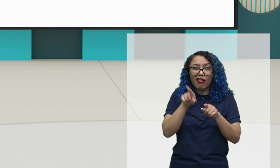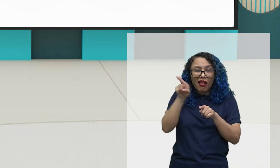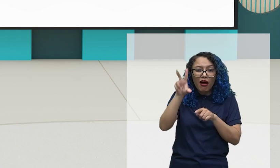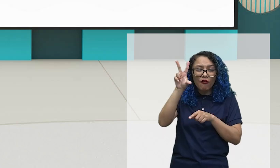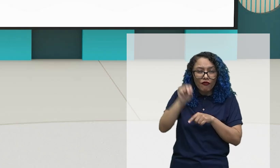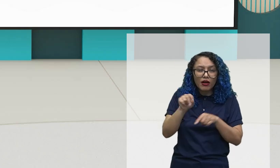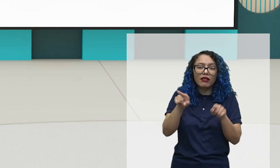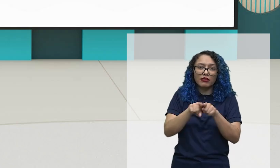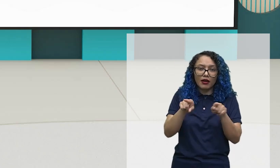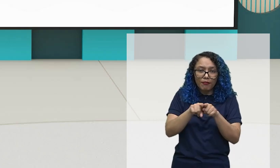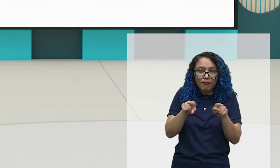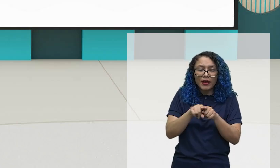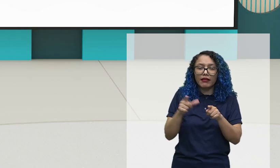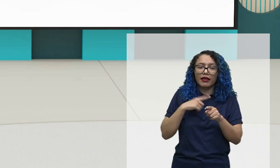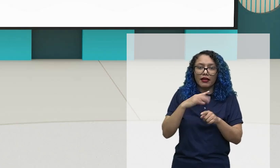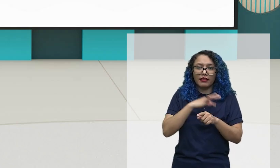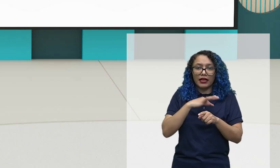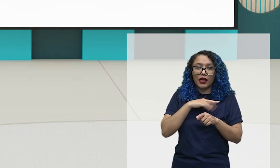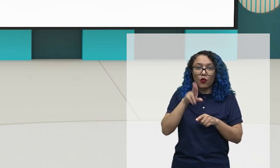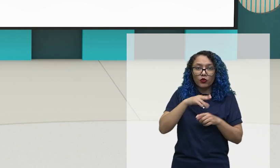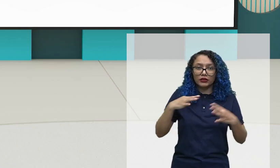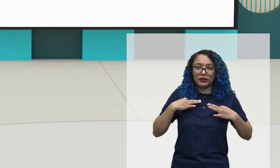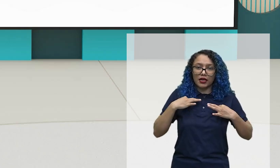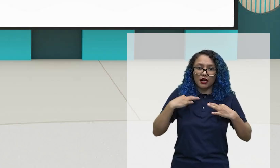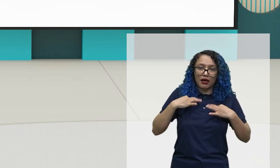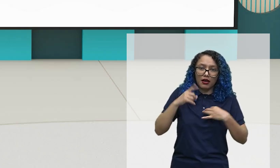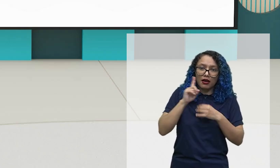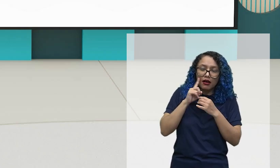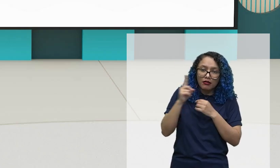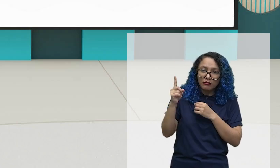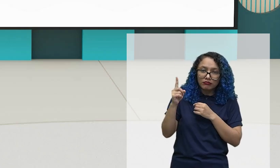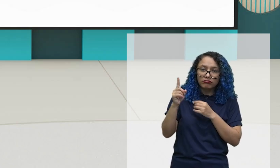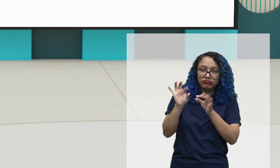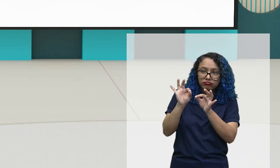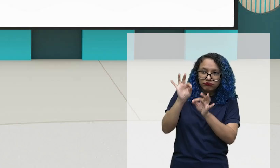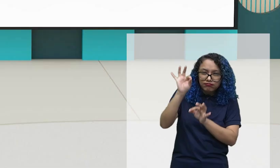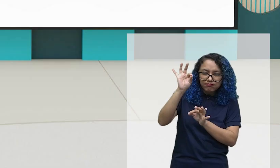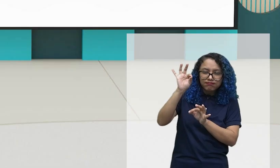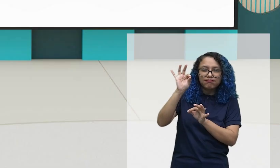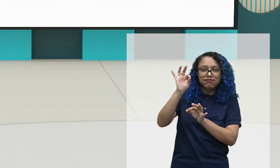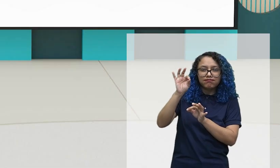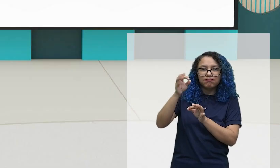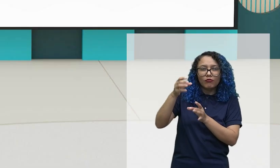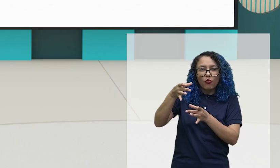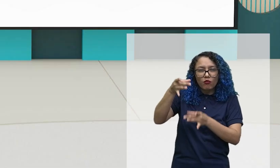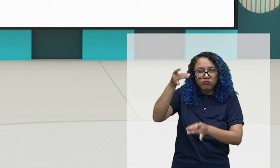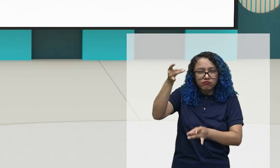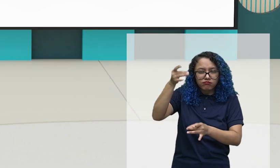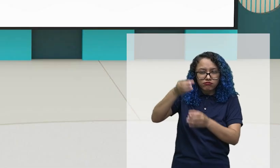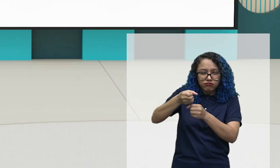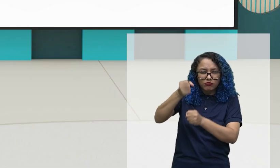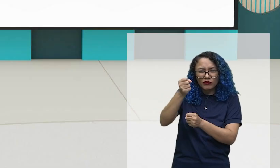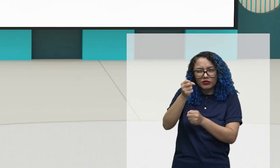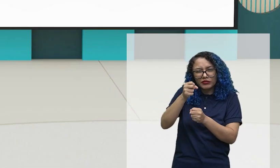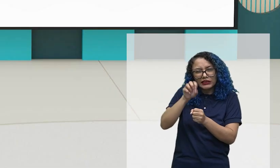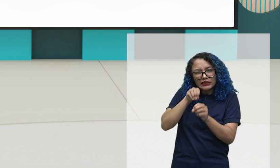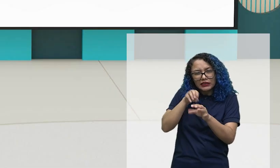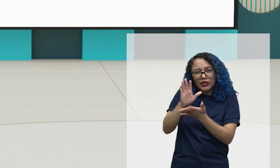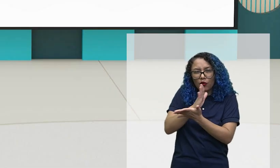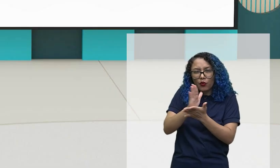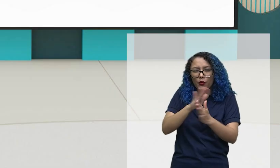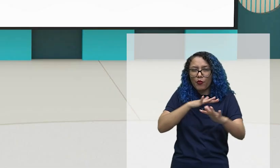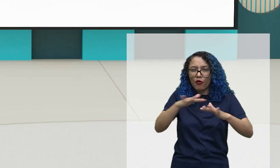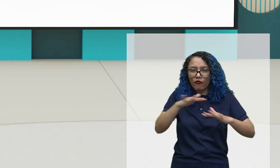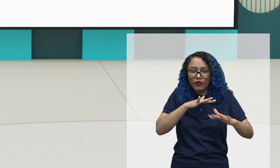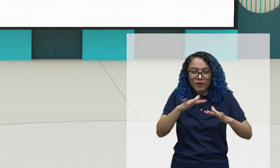também trabalha com técnicas de aéreo, que tem ali o tecido ensinando alguns movimentos. E